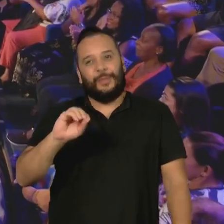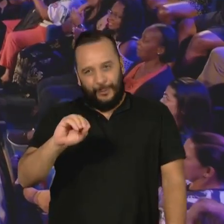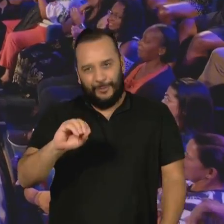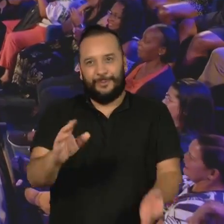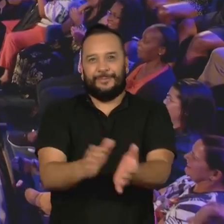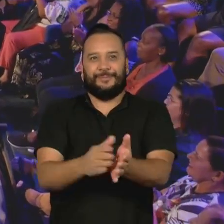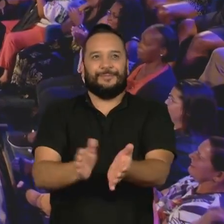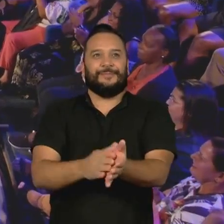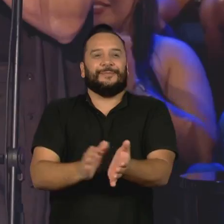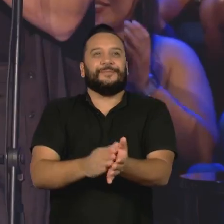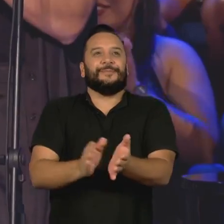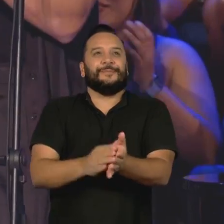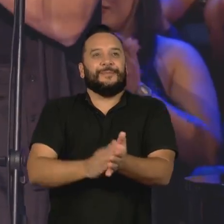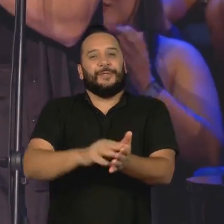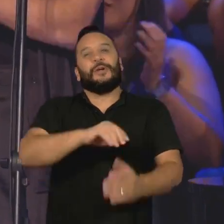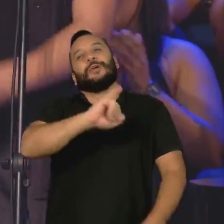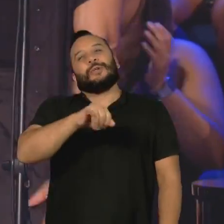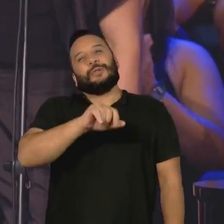Bonfim,